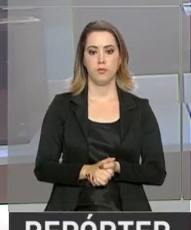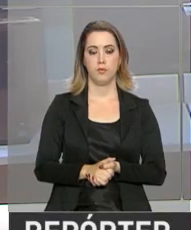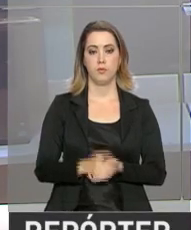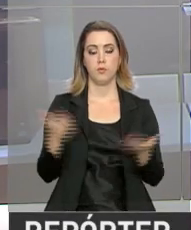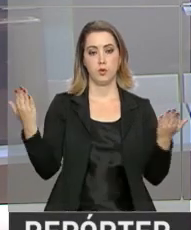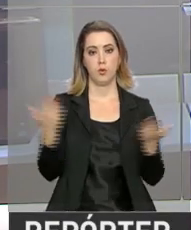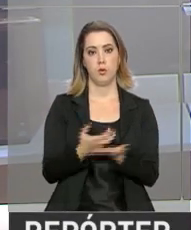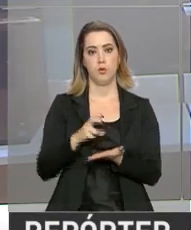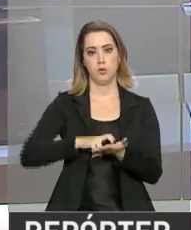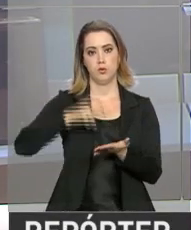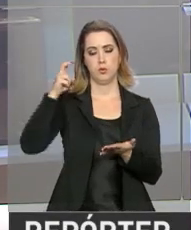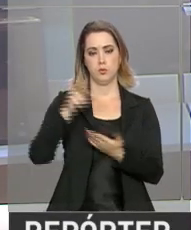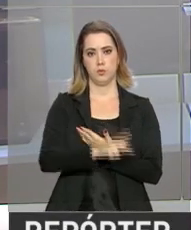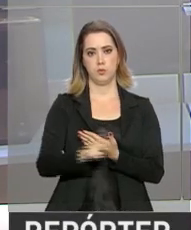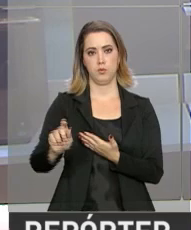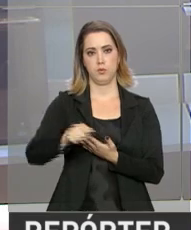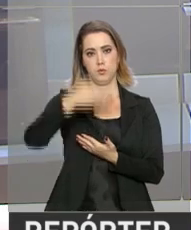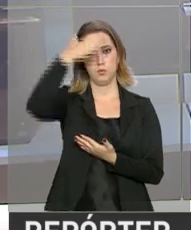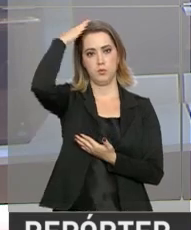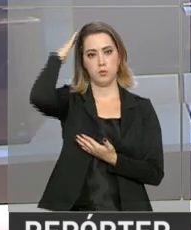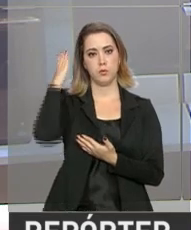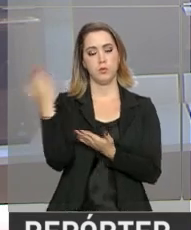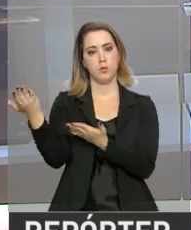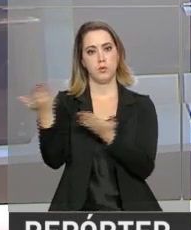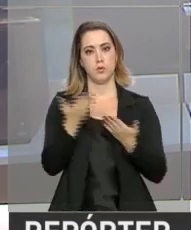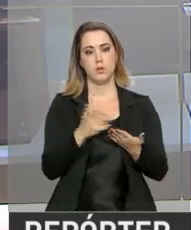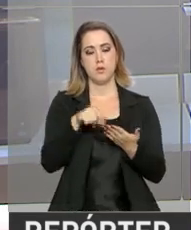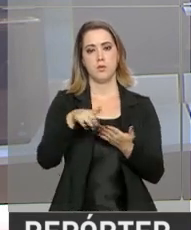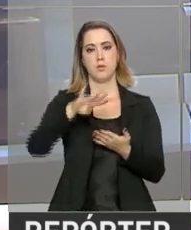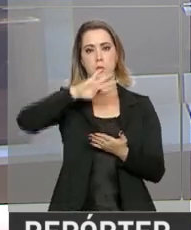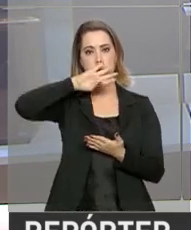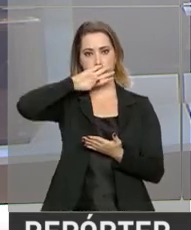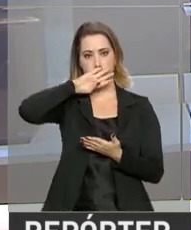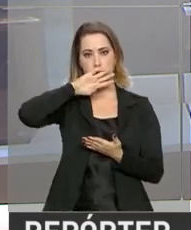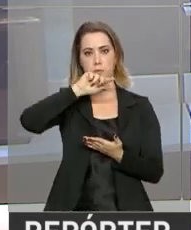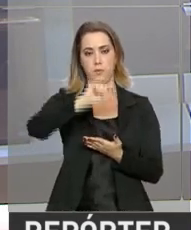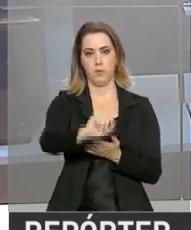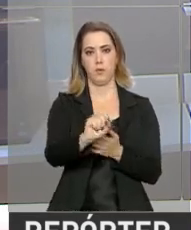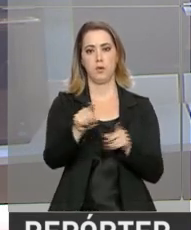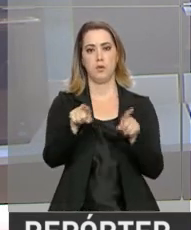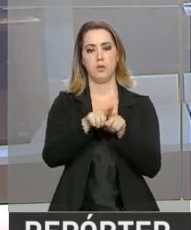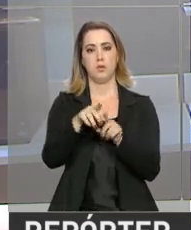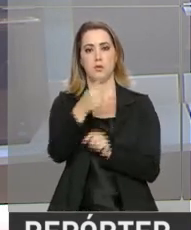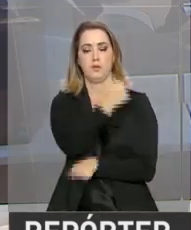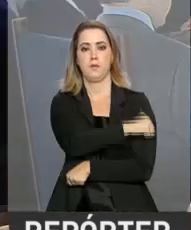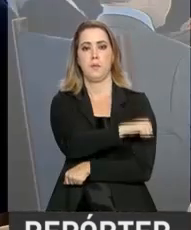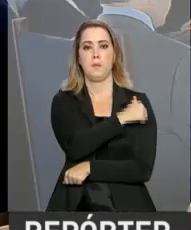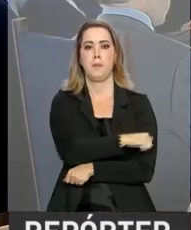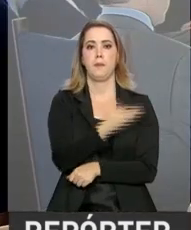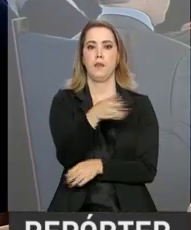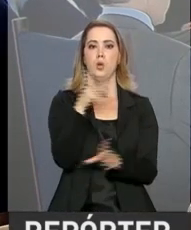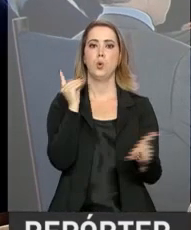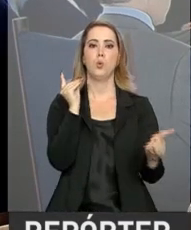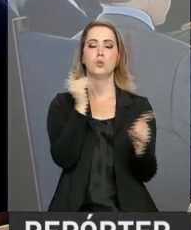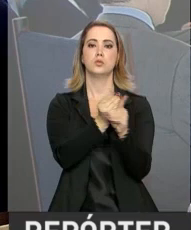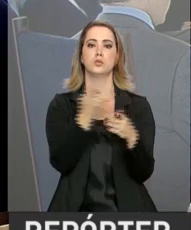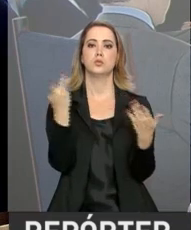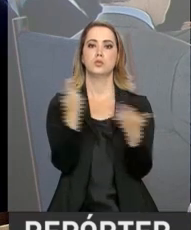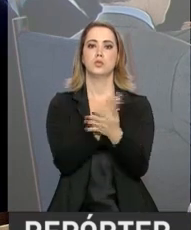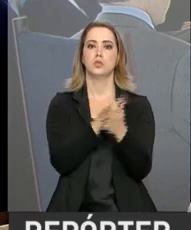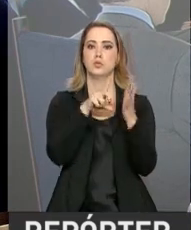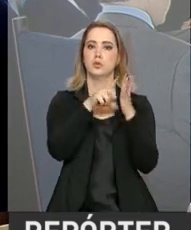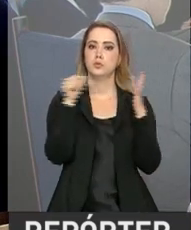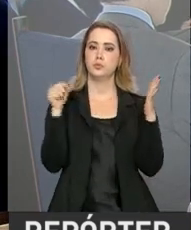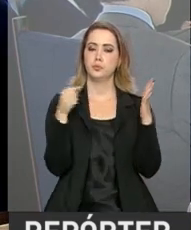E hoje de manhã, o presidente Michel Temer recebeu o cardeal Dom Orani Tempesta, arcebispo do Rio de Janeiro. O encontro ocorreu no Palácio